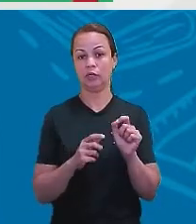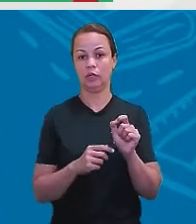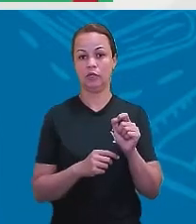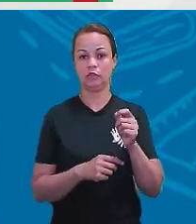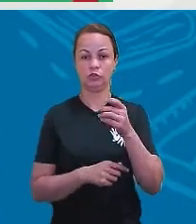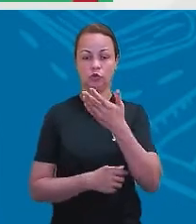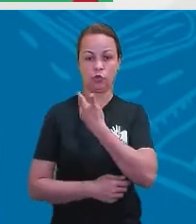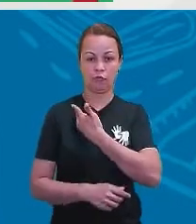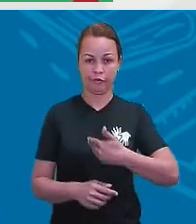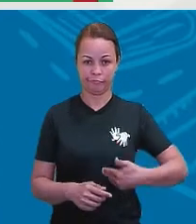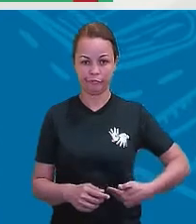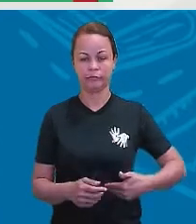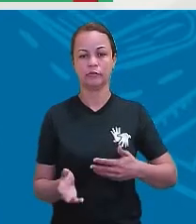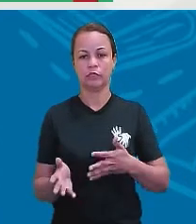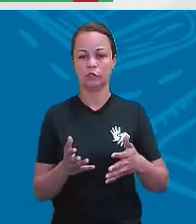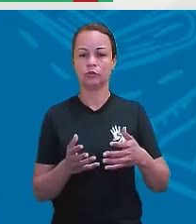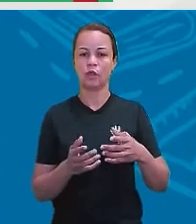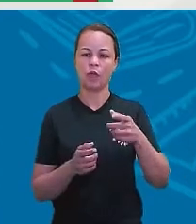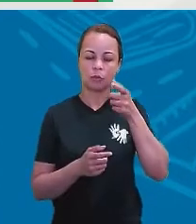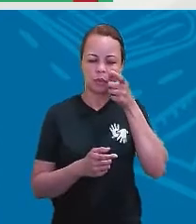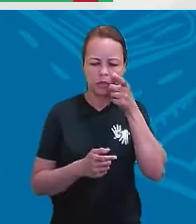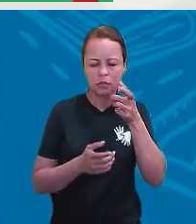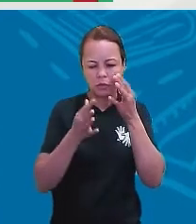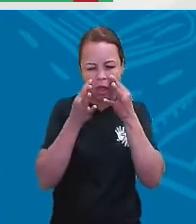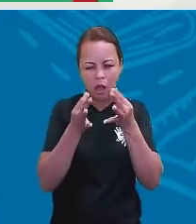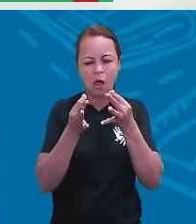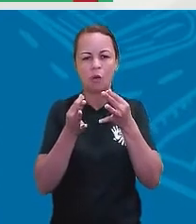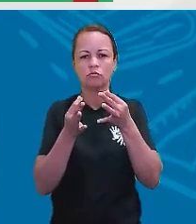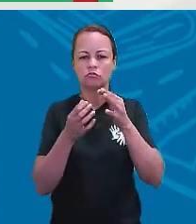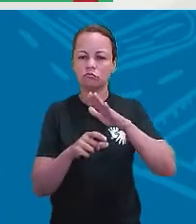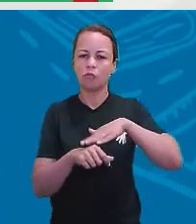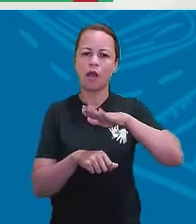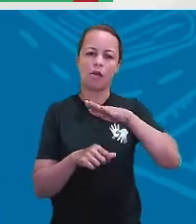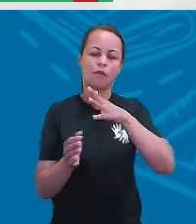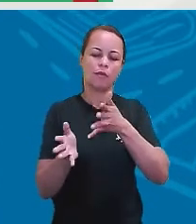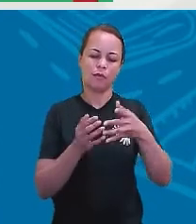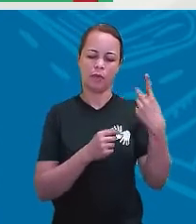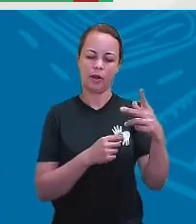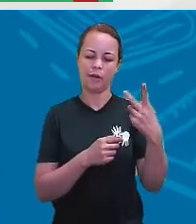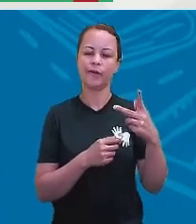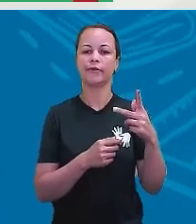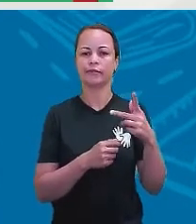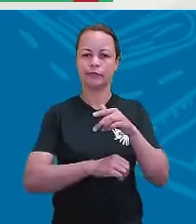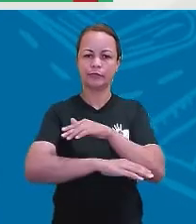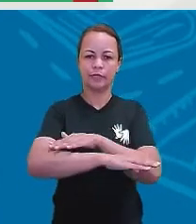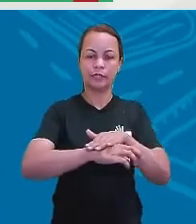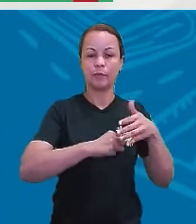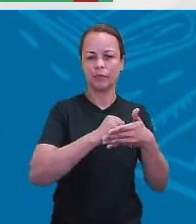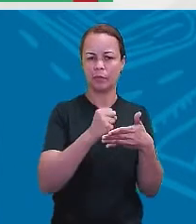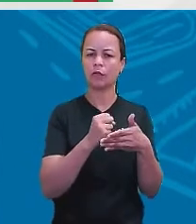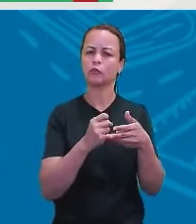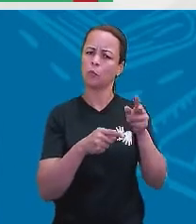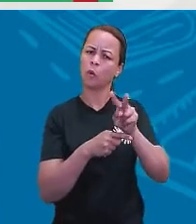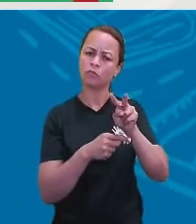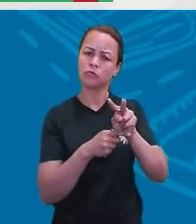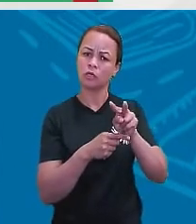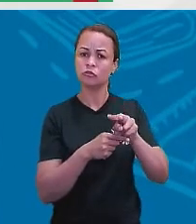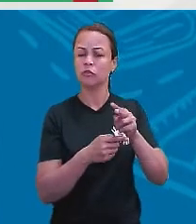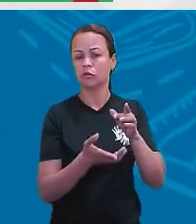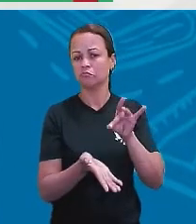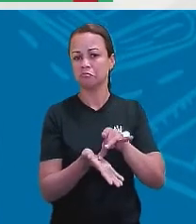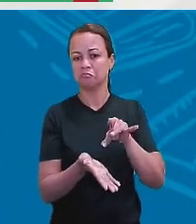governantes eles tenham uma atenção maior para esse saneamento básico, né, como medida de prevenção mesmo, tá certo? Porque a partir